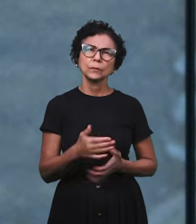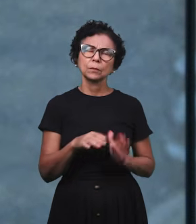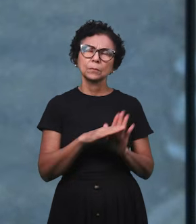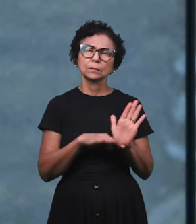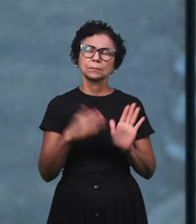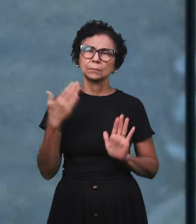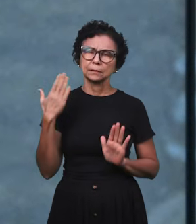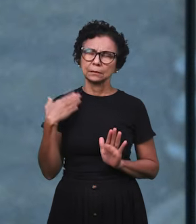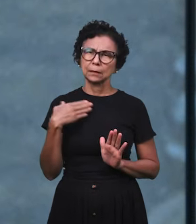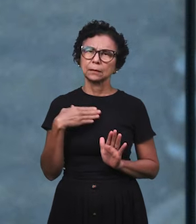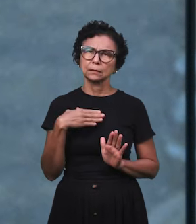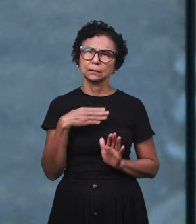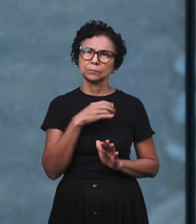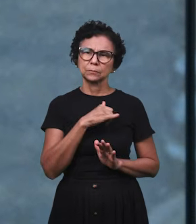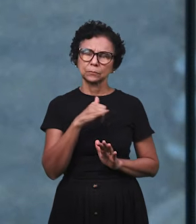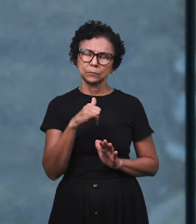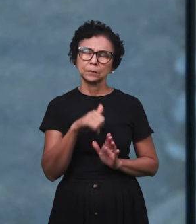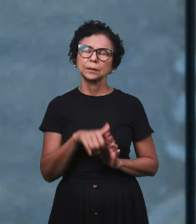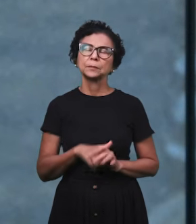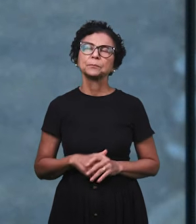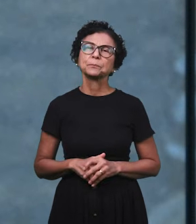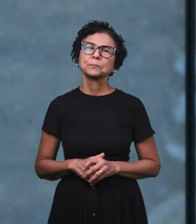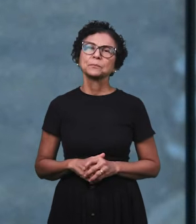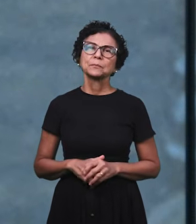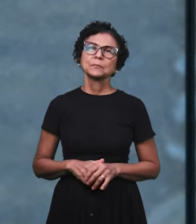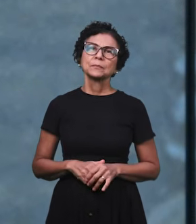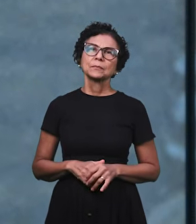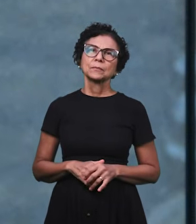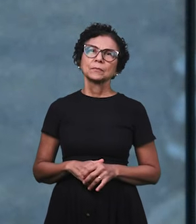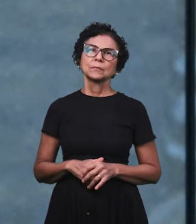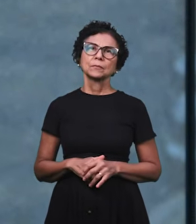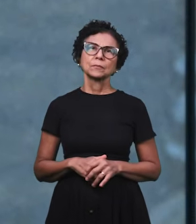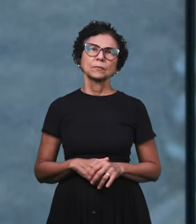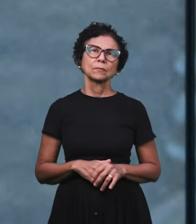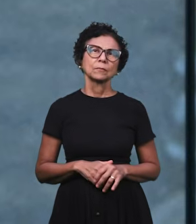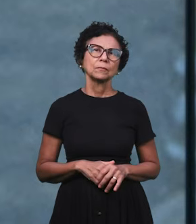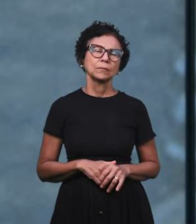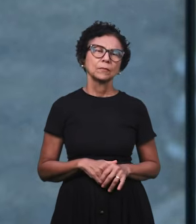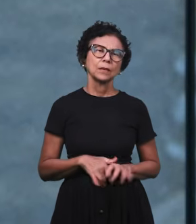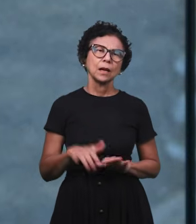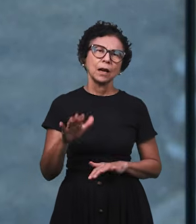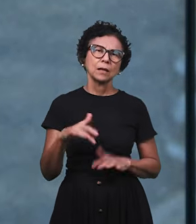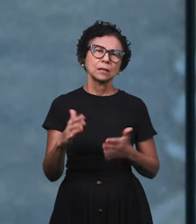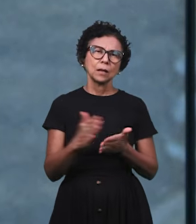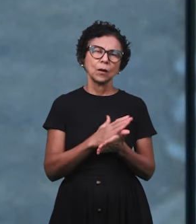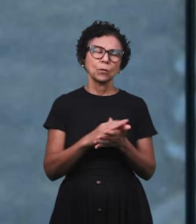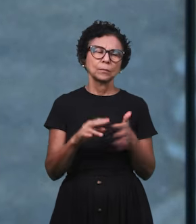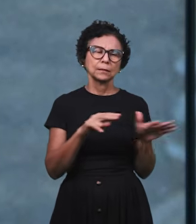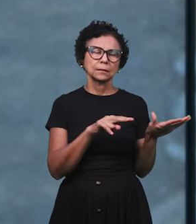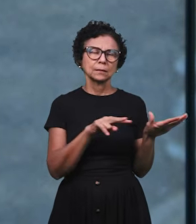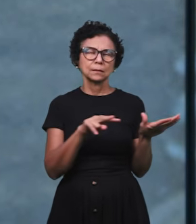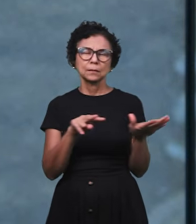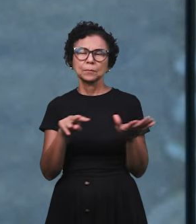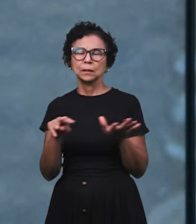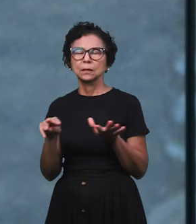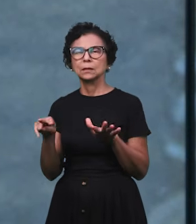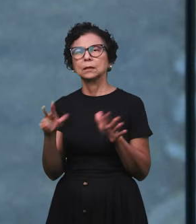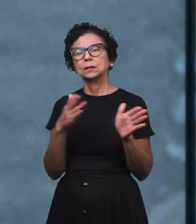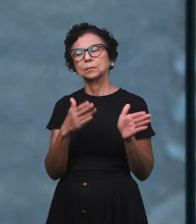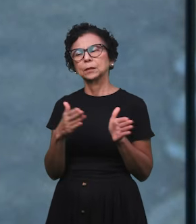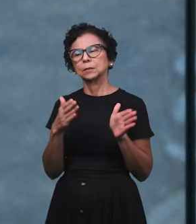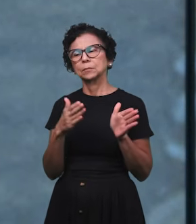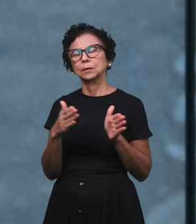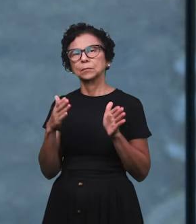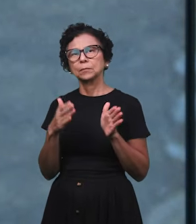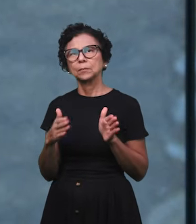episódio passado, a gente às vezes leva algumas semanas, né, para poder compartilhar uma mensagem que